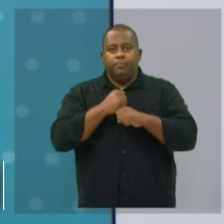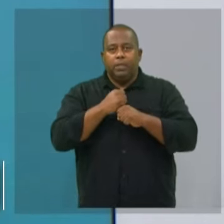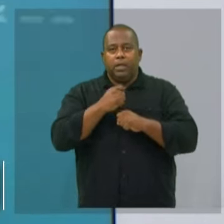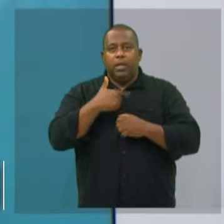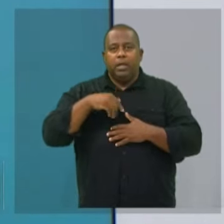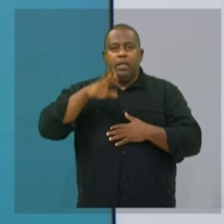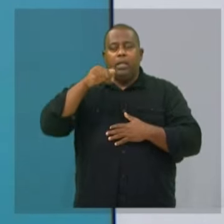da Prefeitura de Camaçari